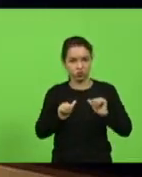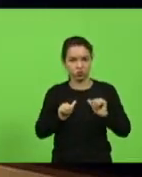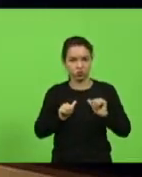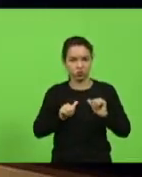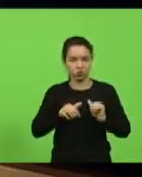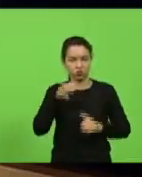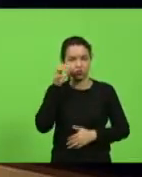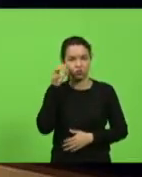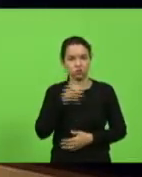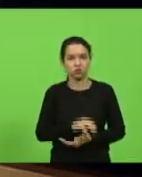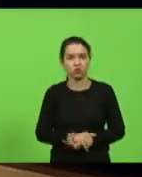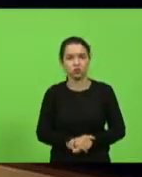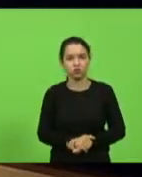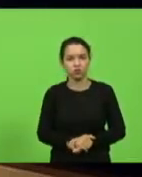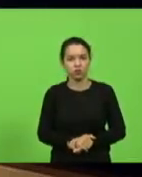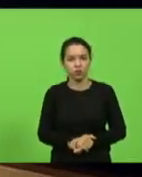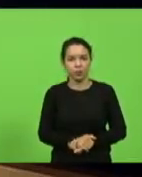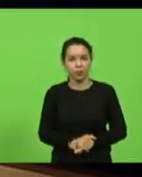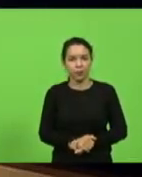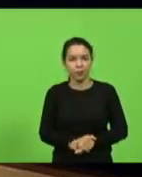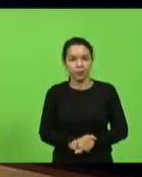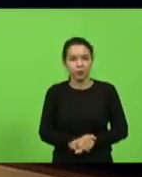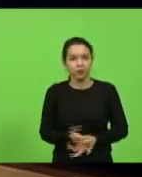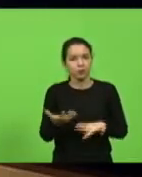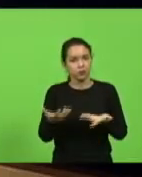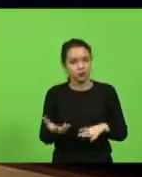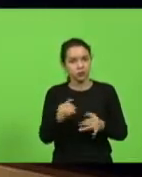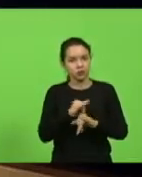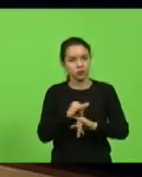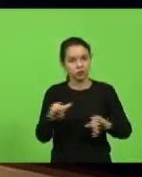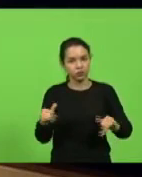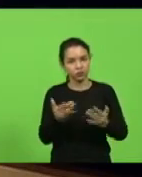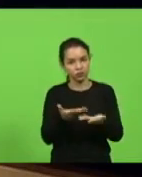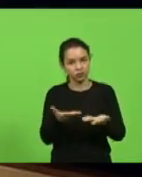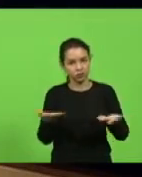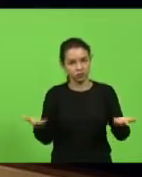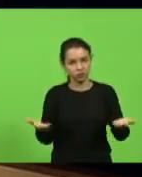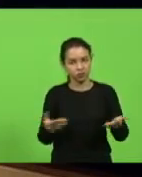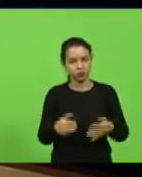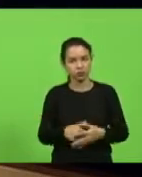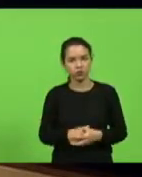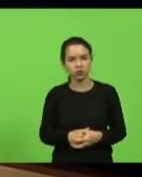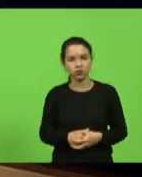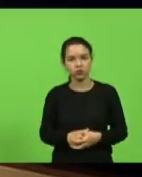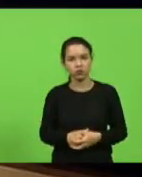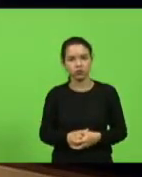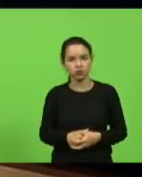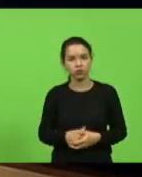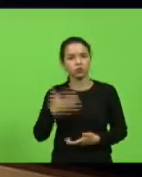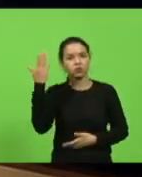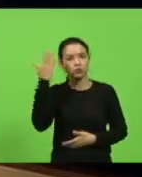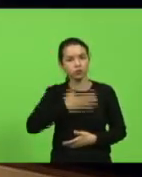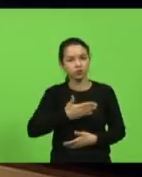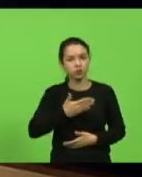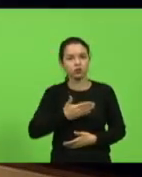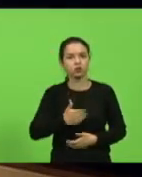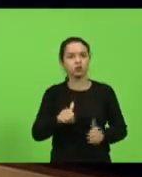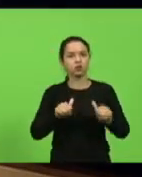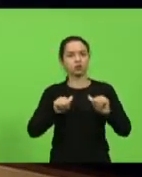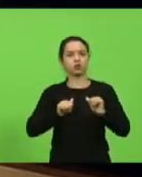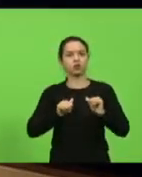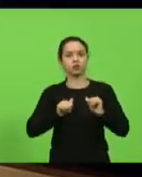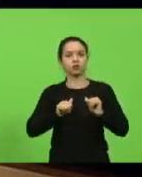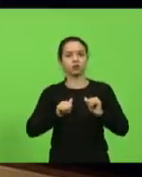Mas quero aqui dizer a Vossas Excelências que indícios e omissão são muito